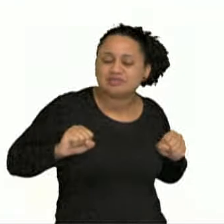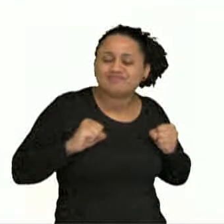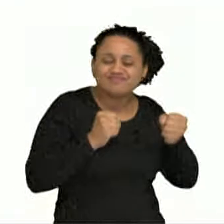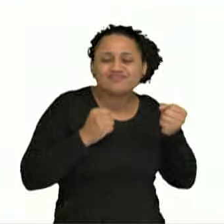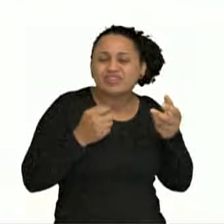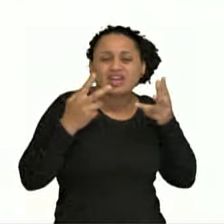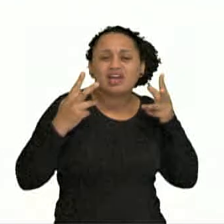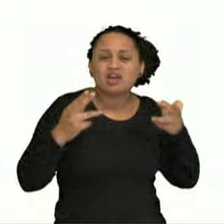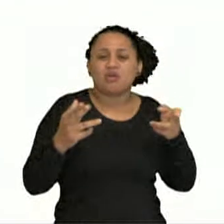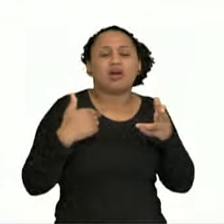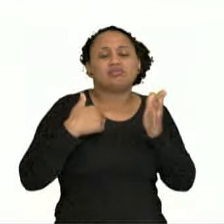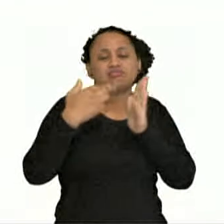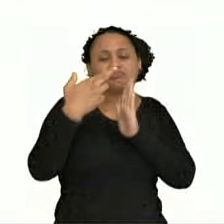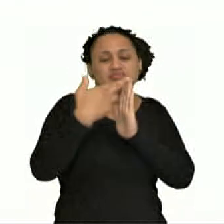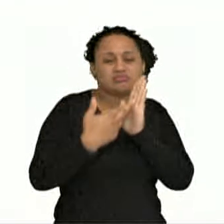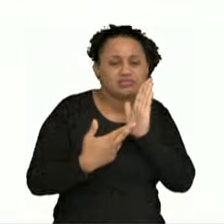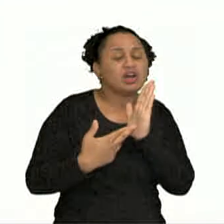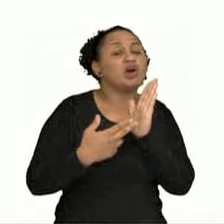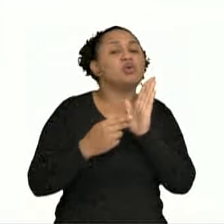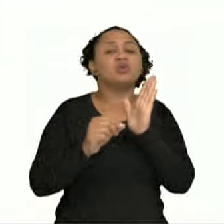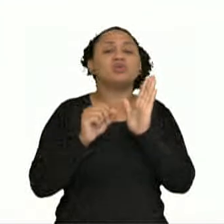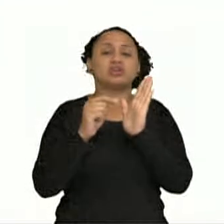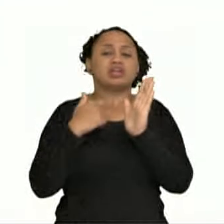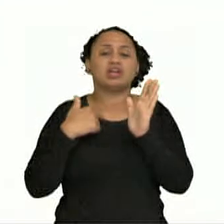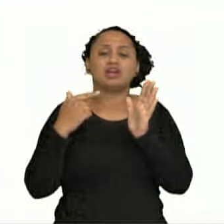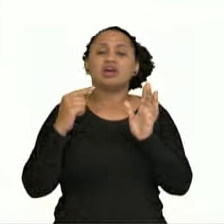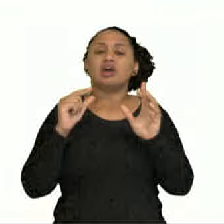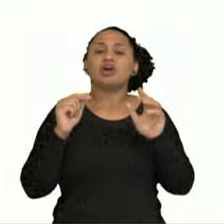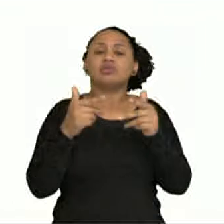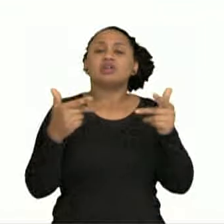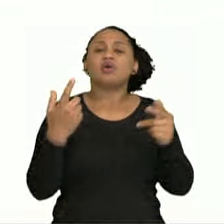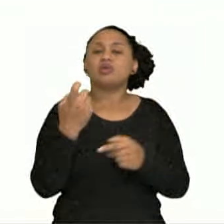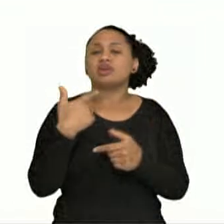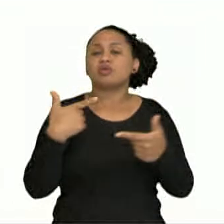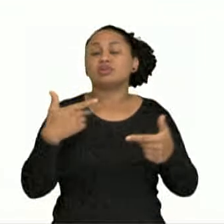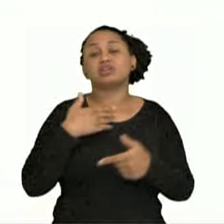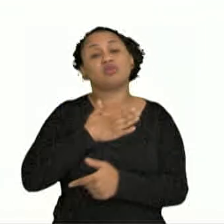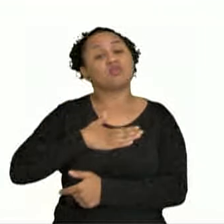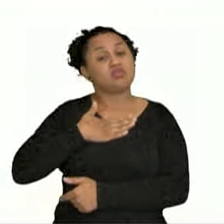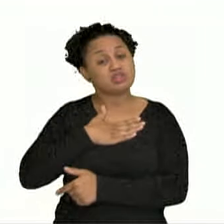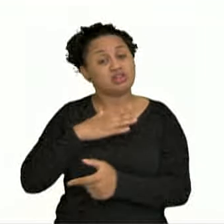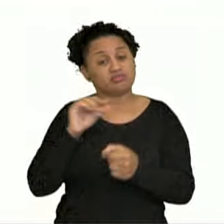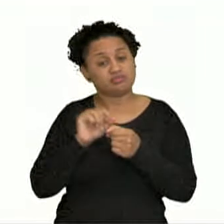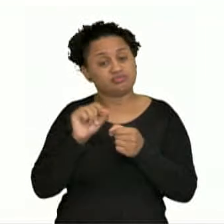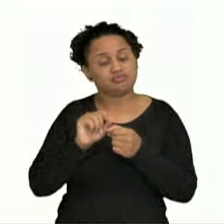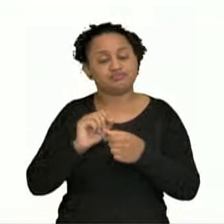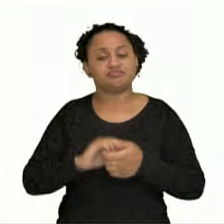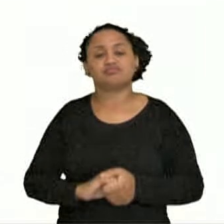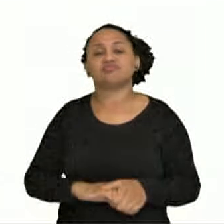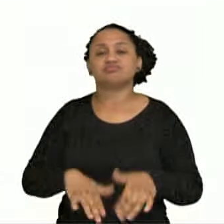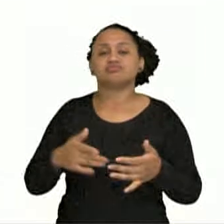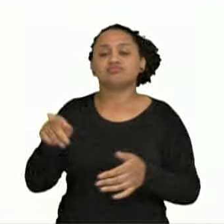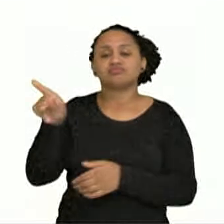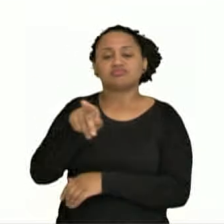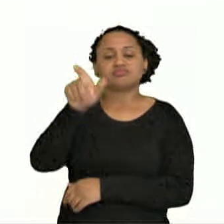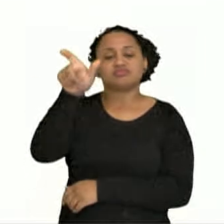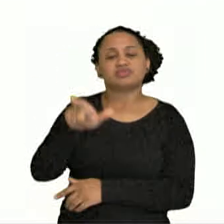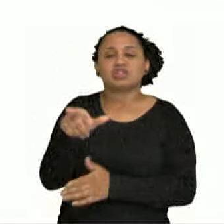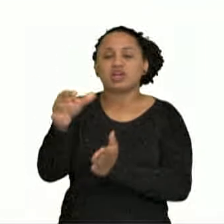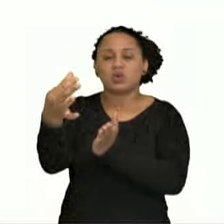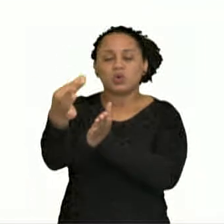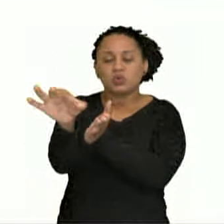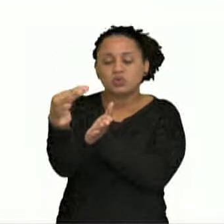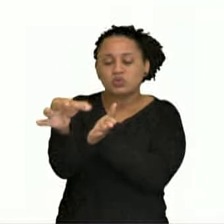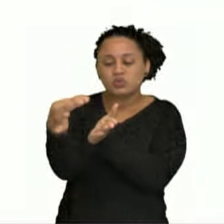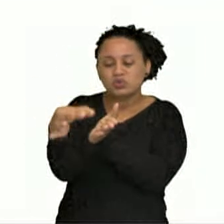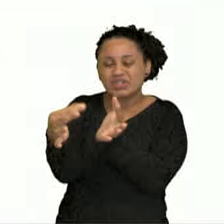igualzinho. Redação era o único dever que gostava de fazer. A professora corrigia